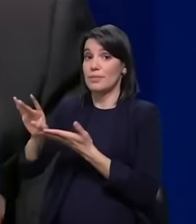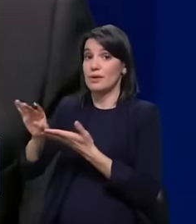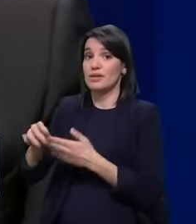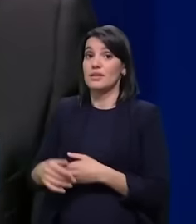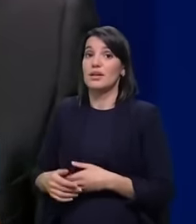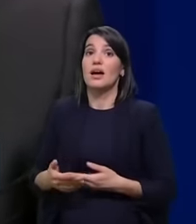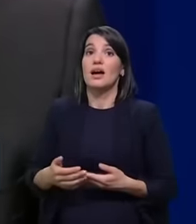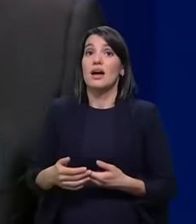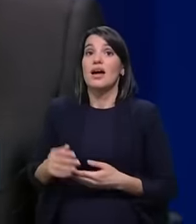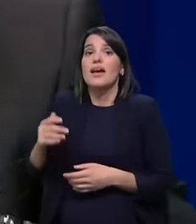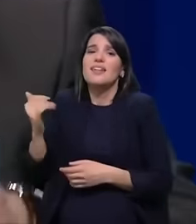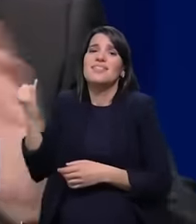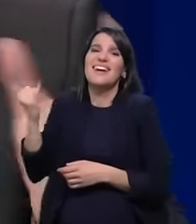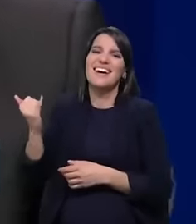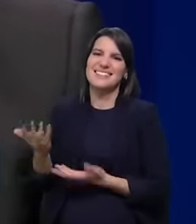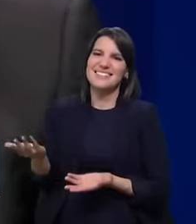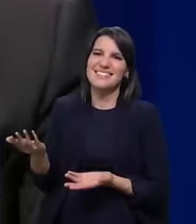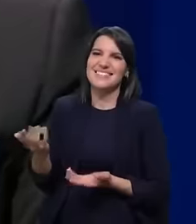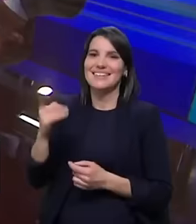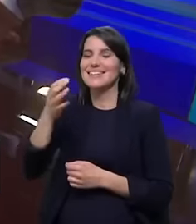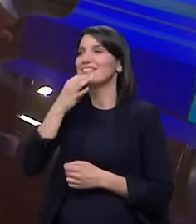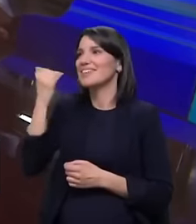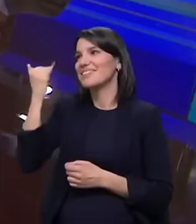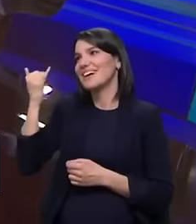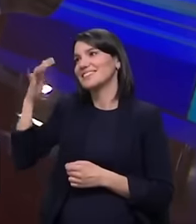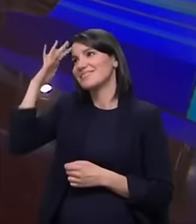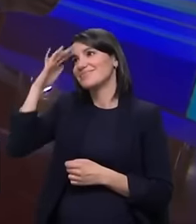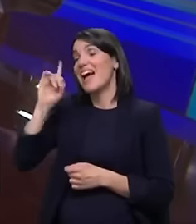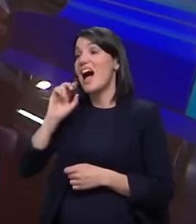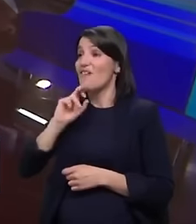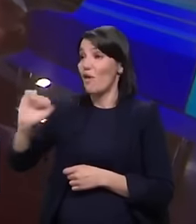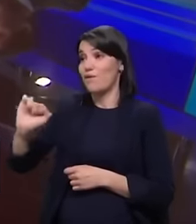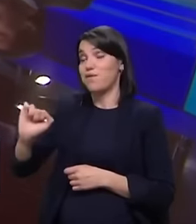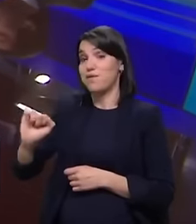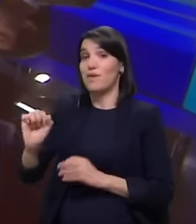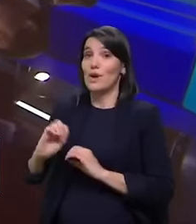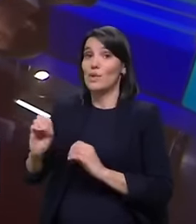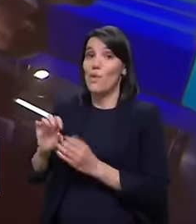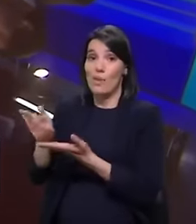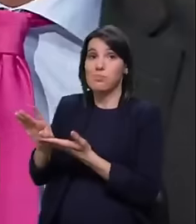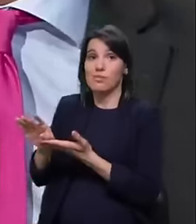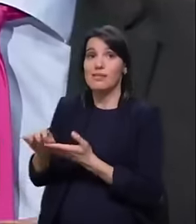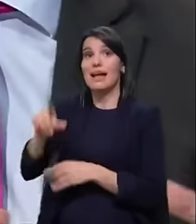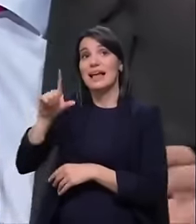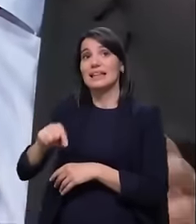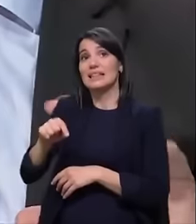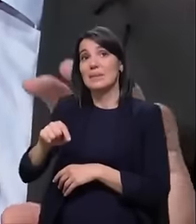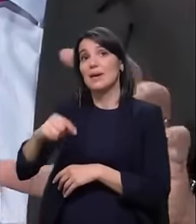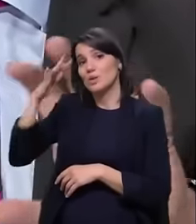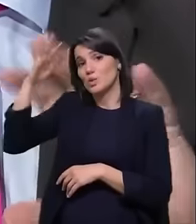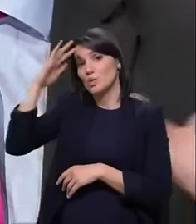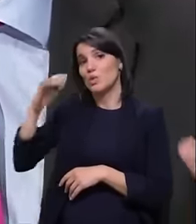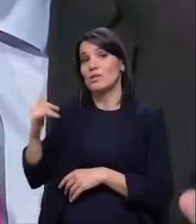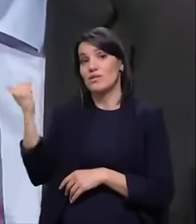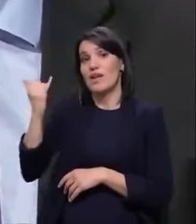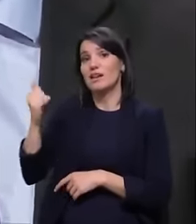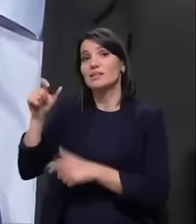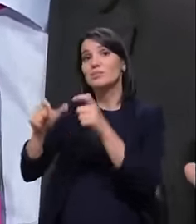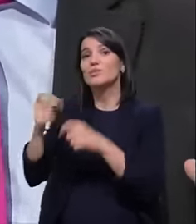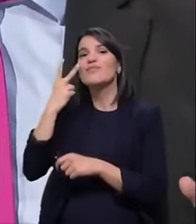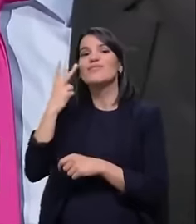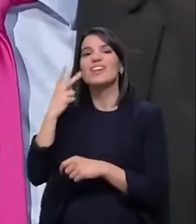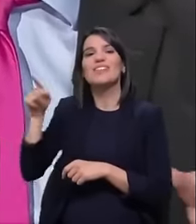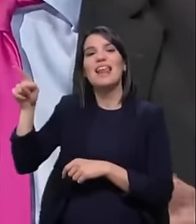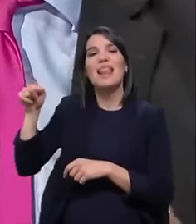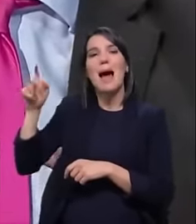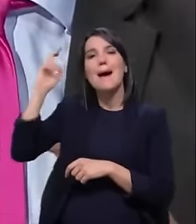não é? É uma fantasia. A Mariana Mortágua vive nesta fantasia, tal como o despejo da sua avó, que não podia ter existido. Há esta fantasia de que é a malta que vive no Príncipe Real